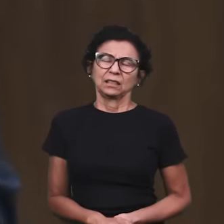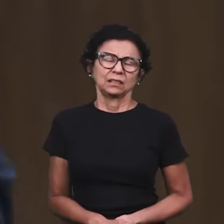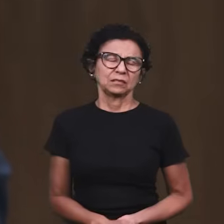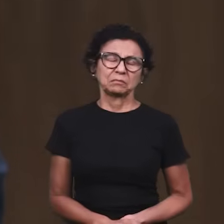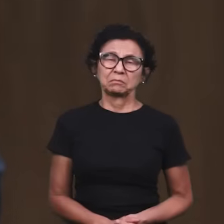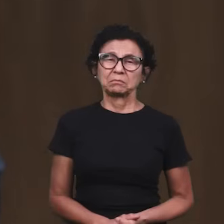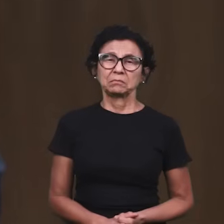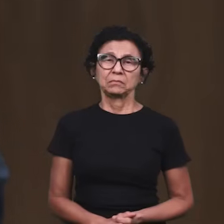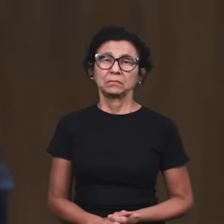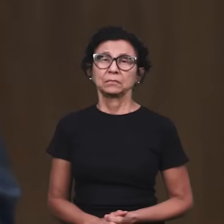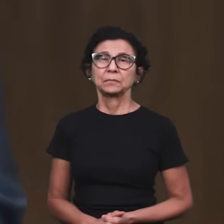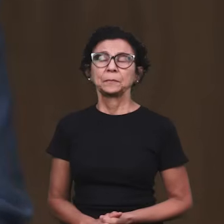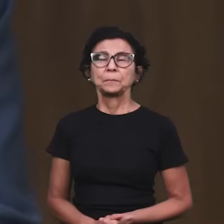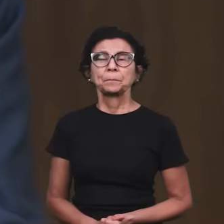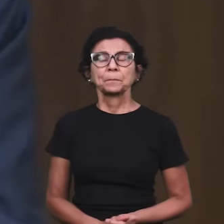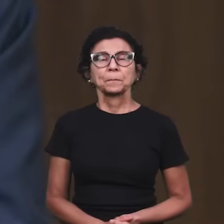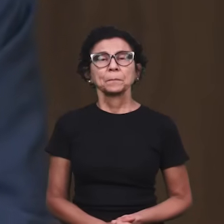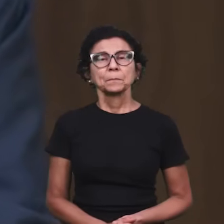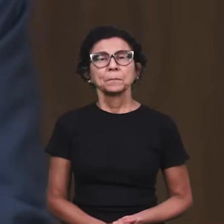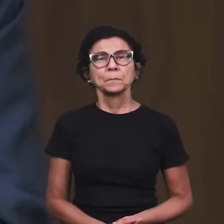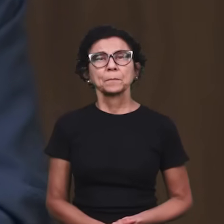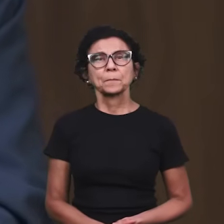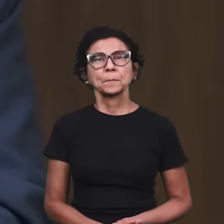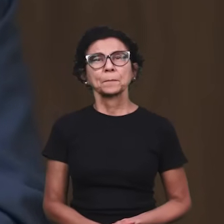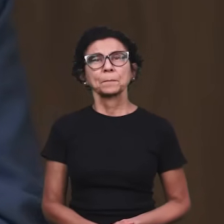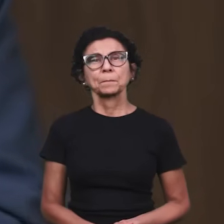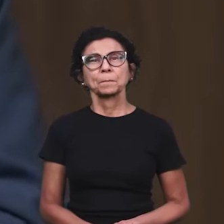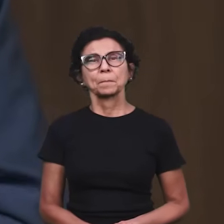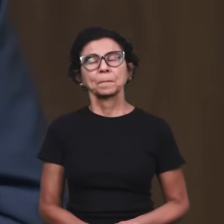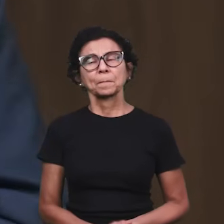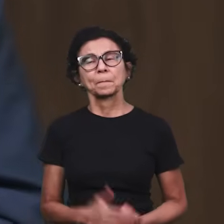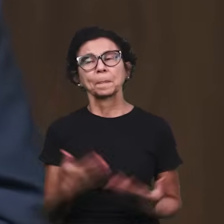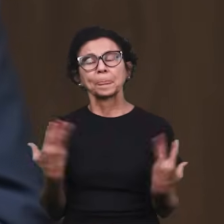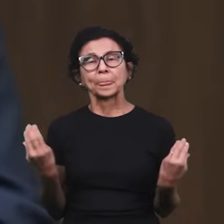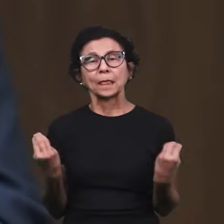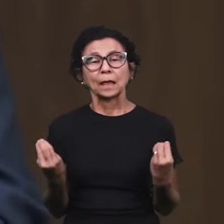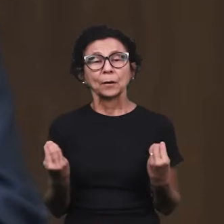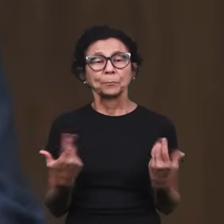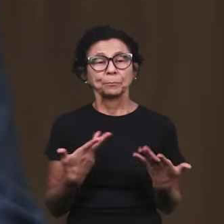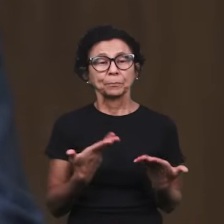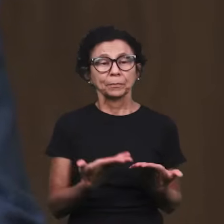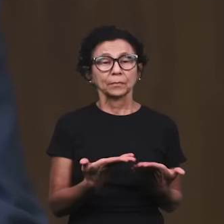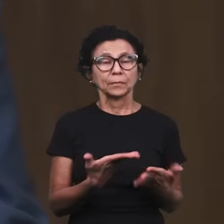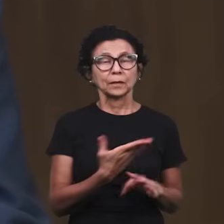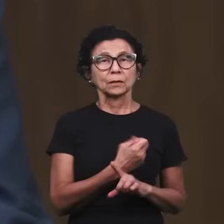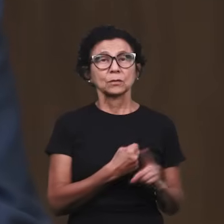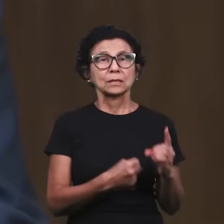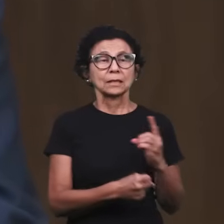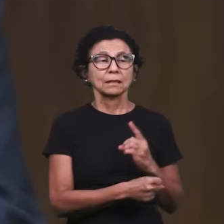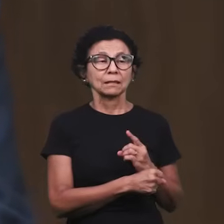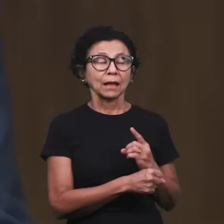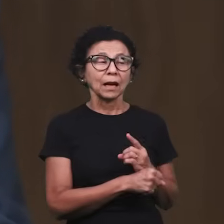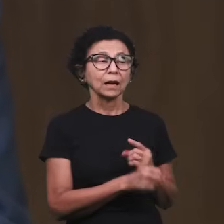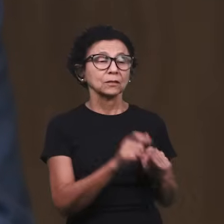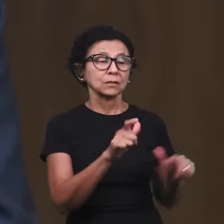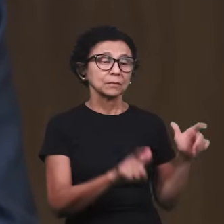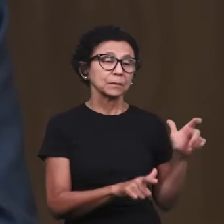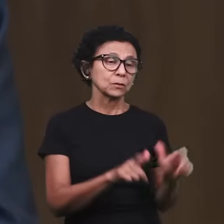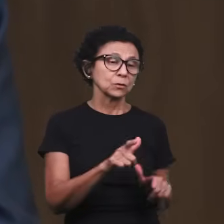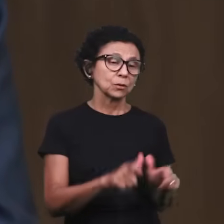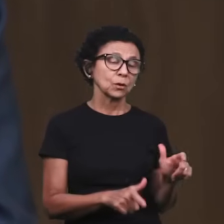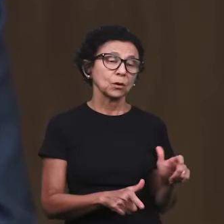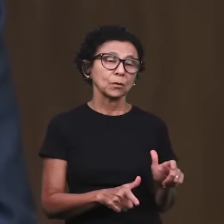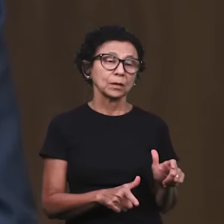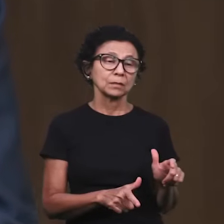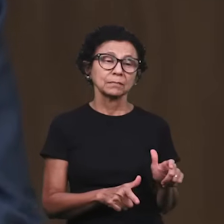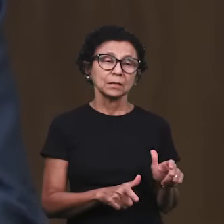legalizou essa questão do intento de direito. Por quê? Porque o mundo deixou de entender o mistério do